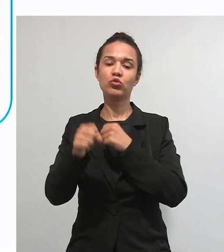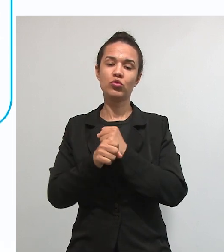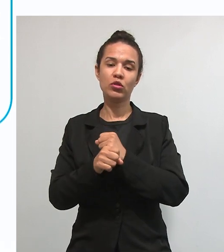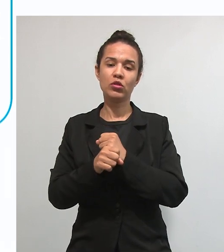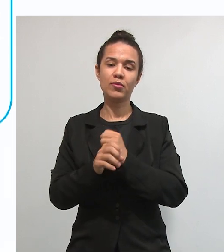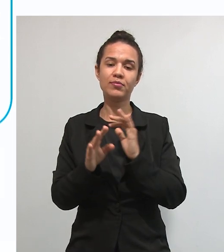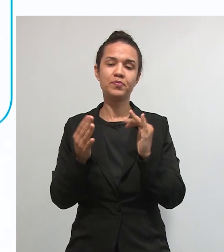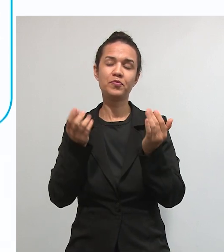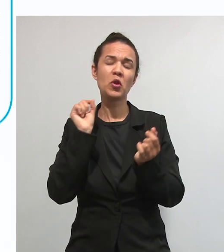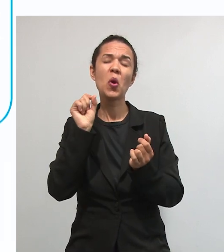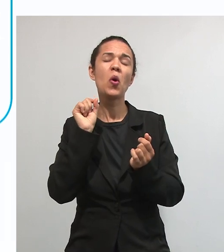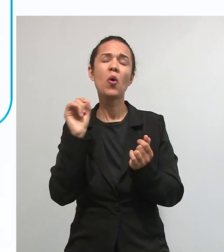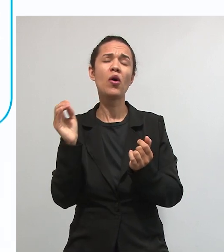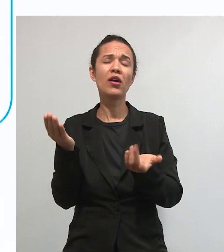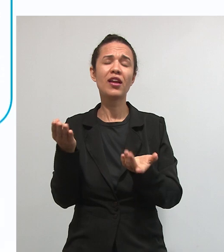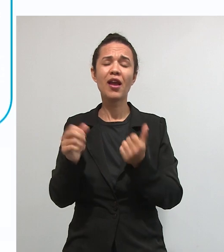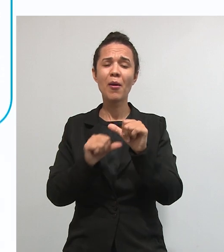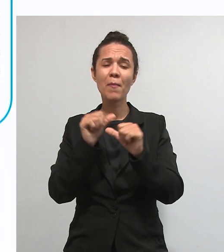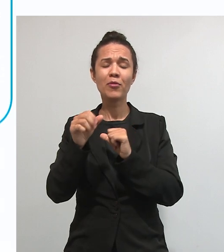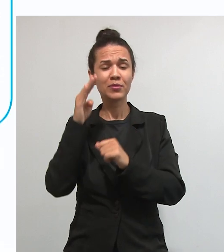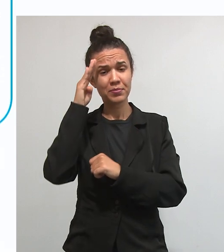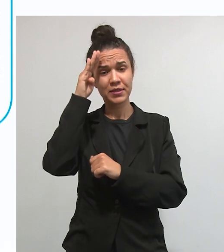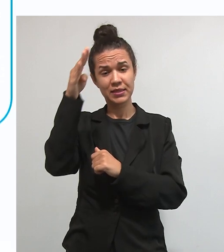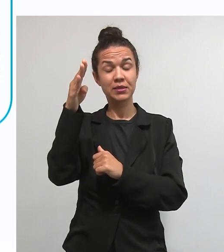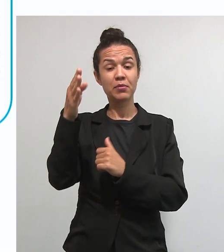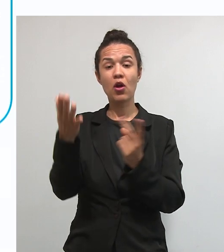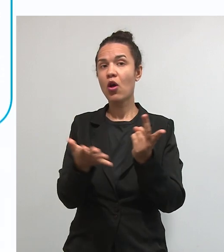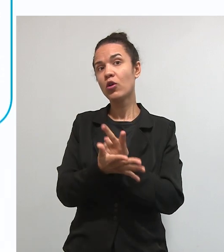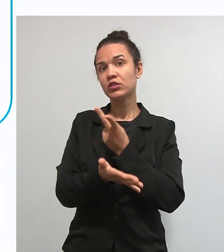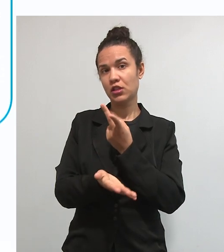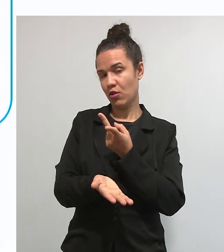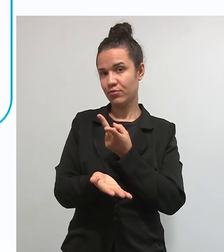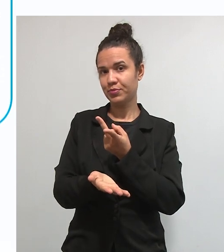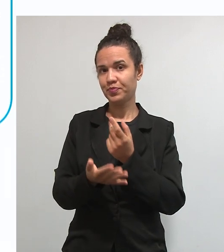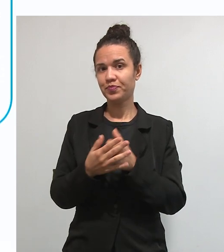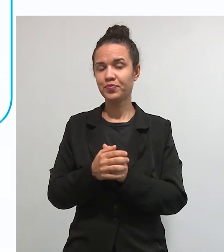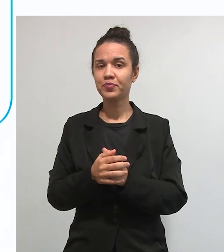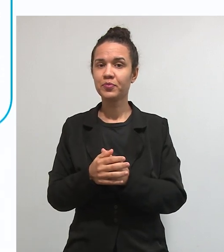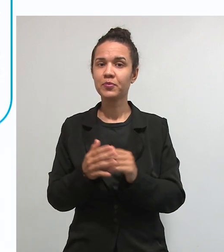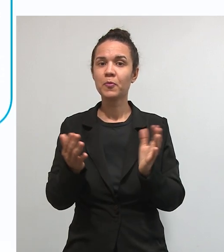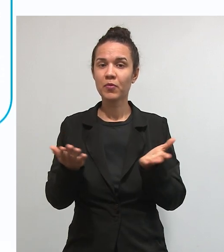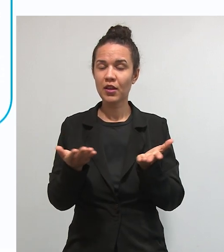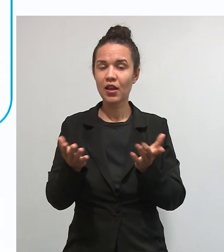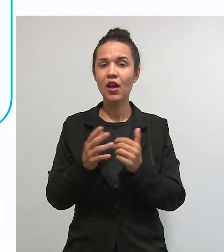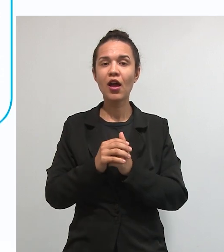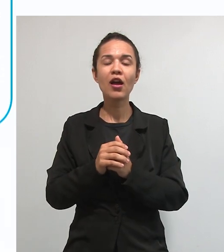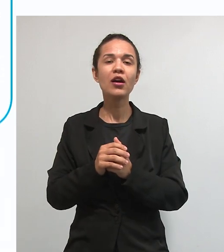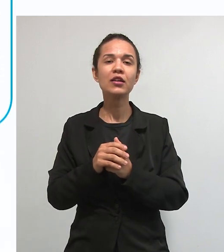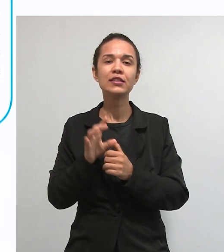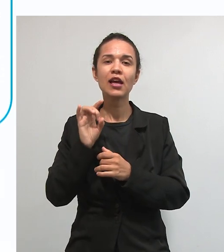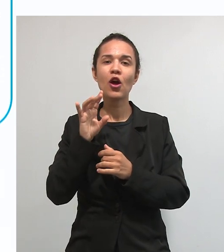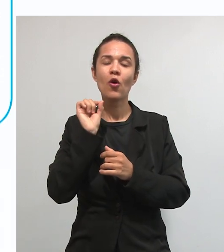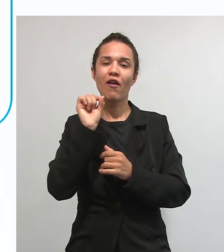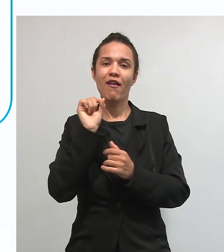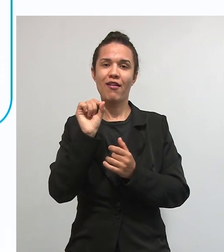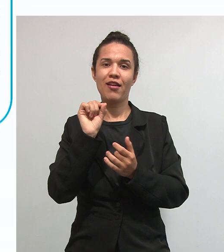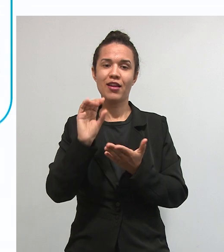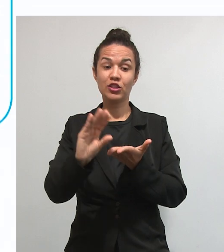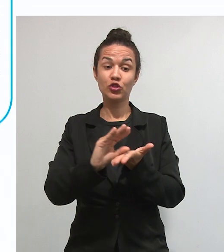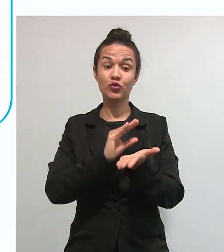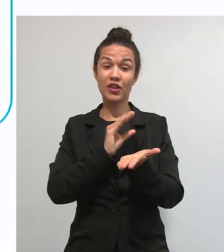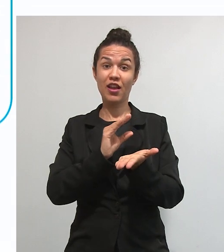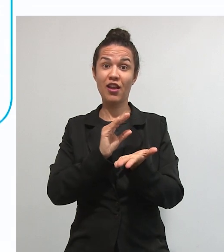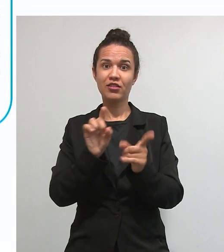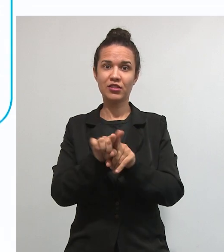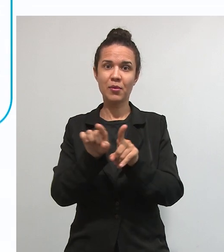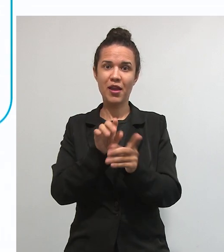seguinte. Gente, qual é a principal mudança aqui que houve, tá? A principal mudança é que os ingressos e os dispêndios eles passam a